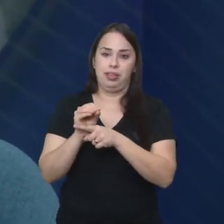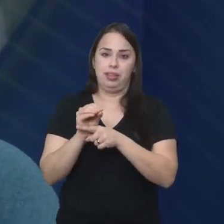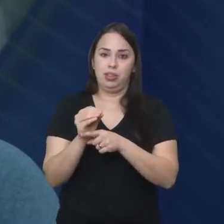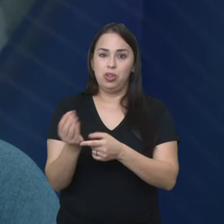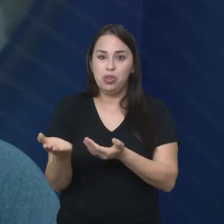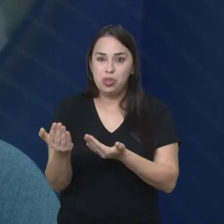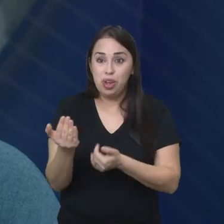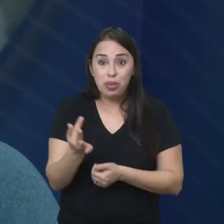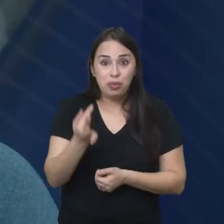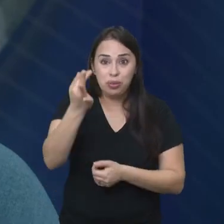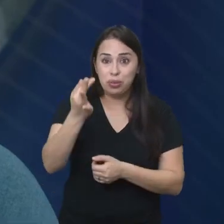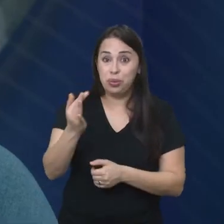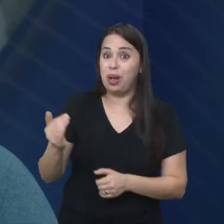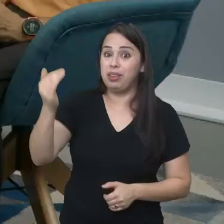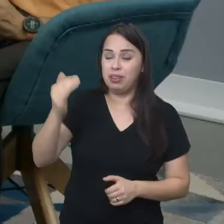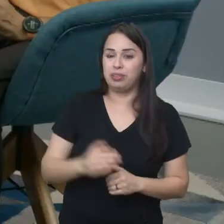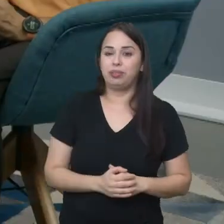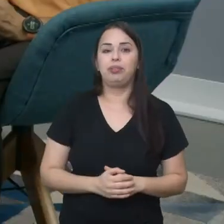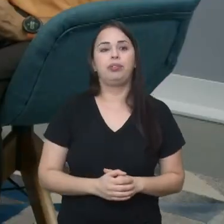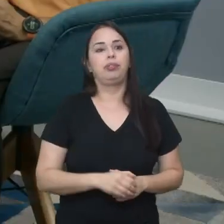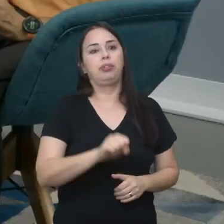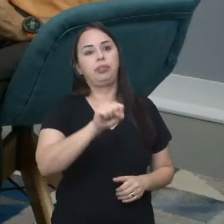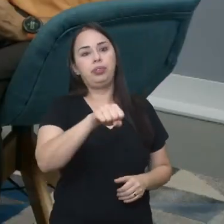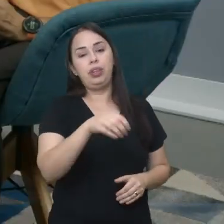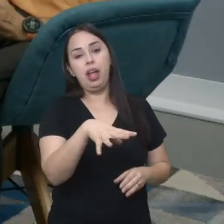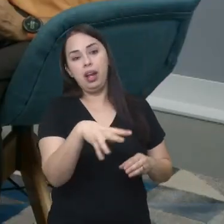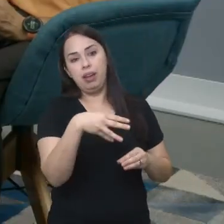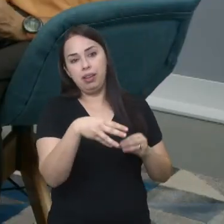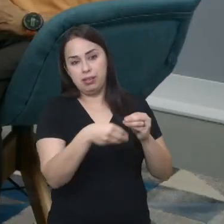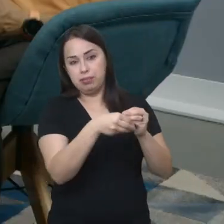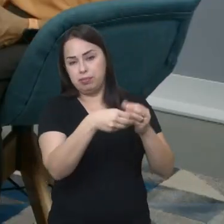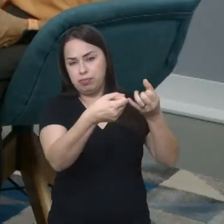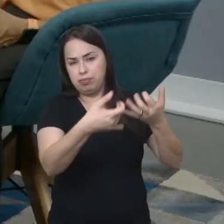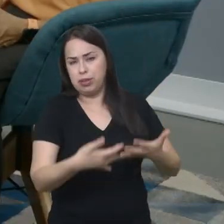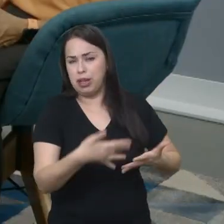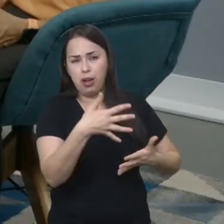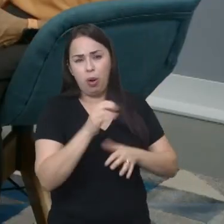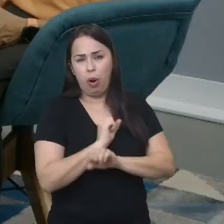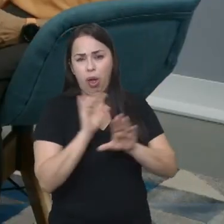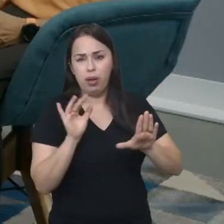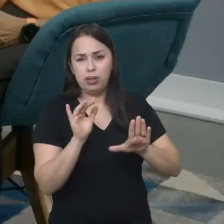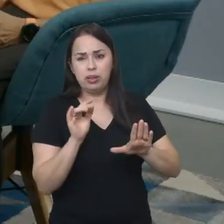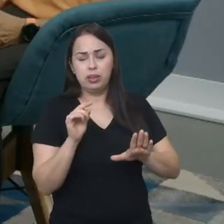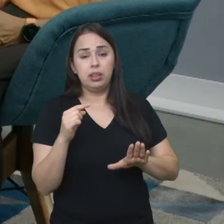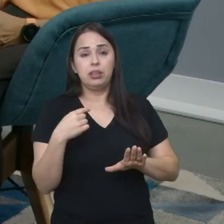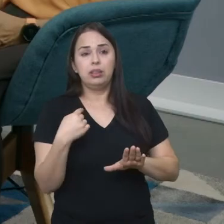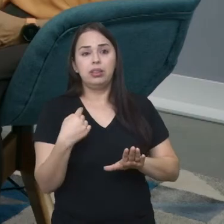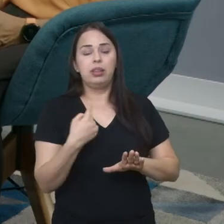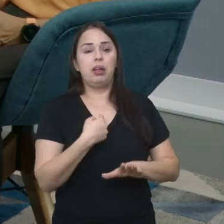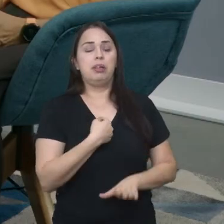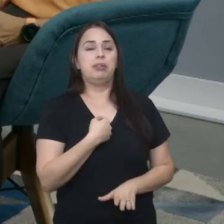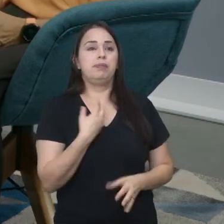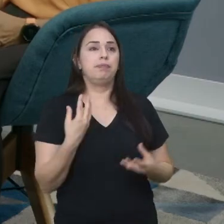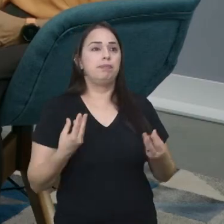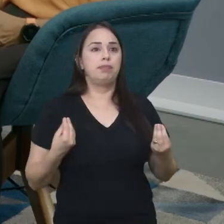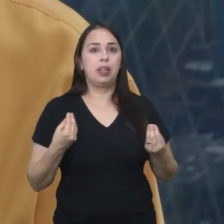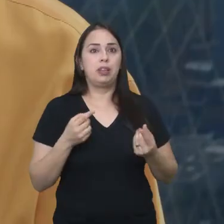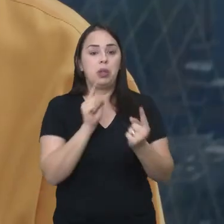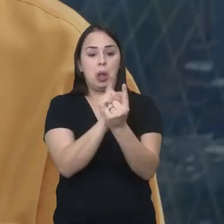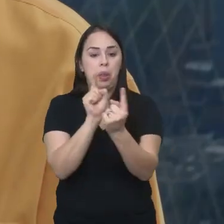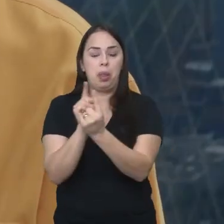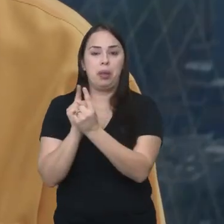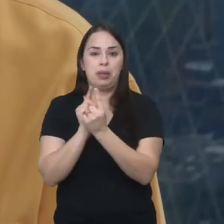foi bem colocado pelo Dr. Gilson, né, Dr. Gilson? Assim, a gente não tem que tratar todo o atendimento priorizando caso,